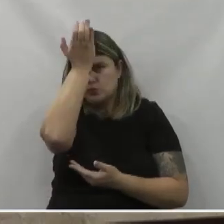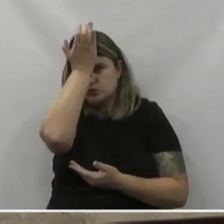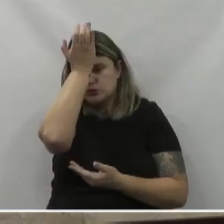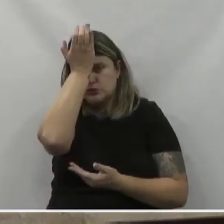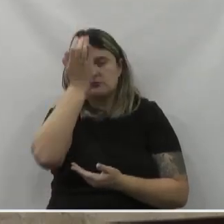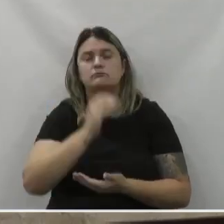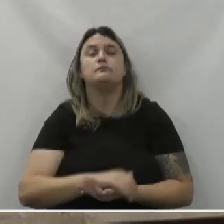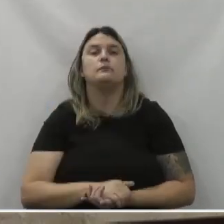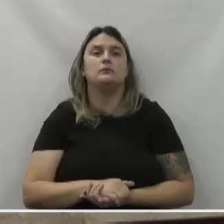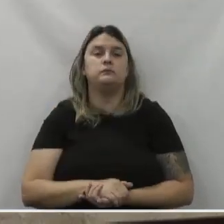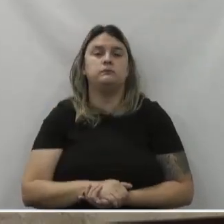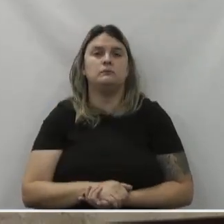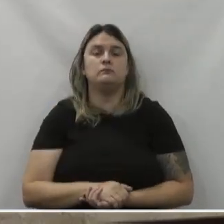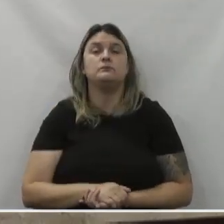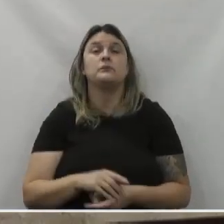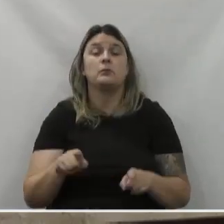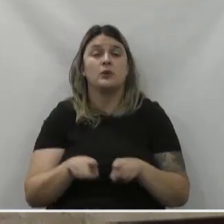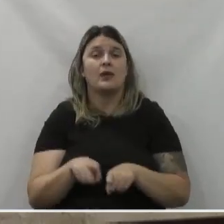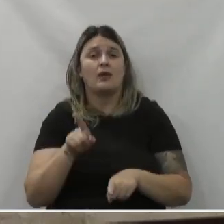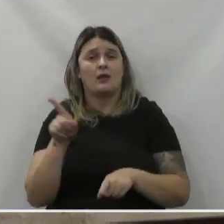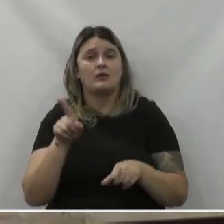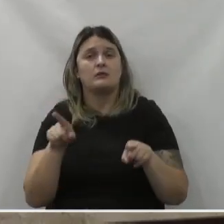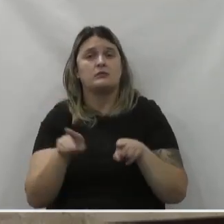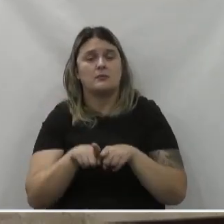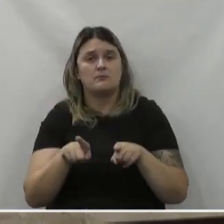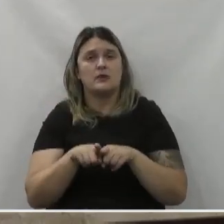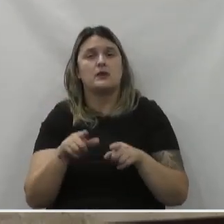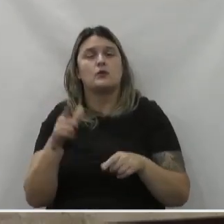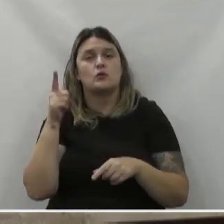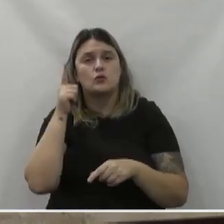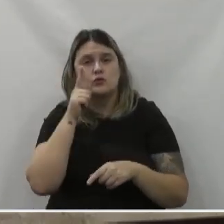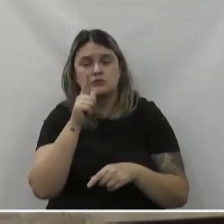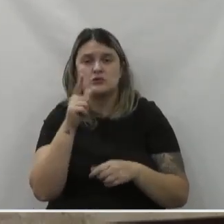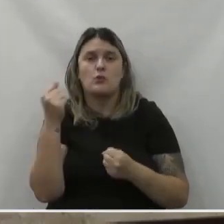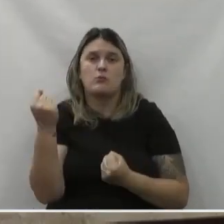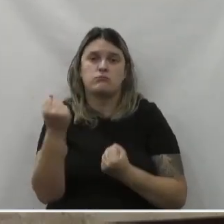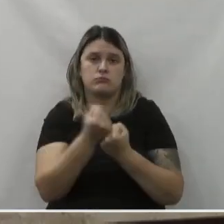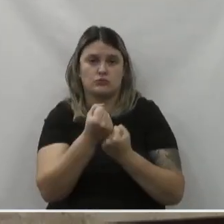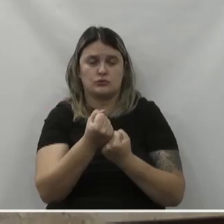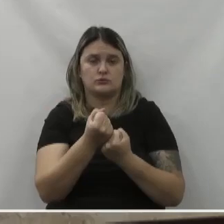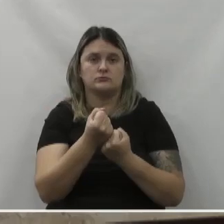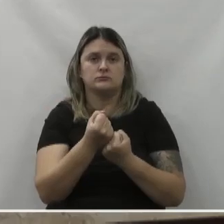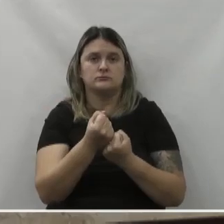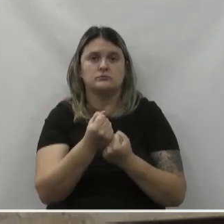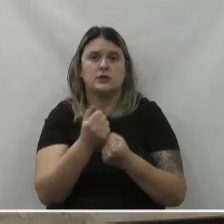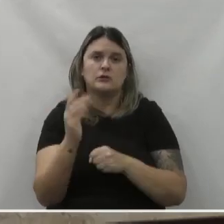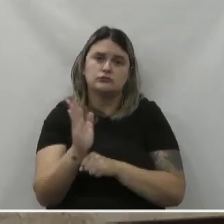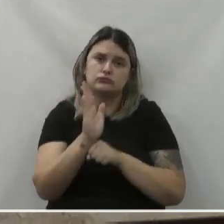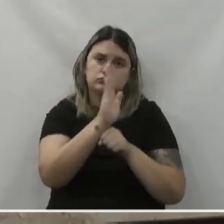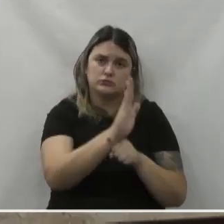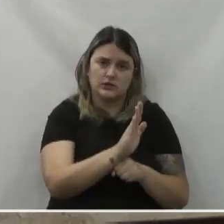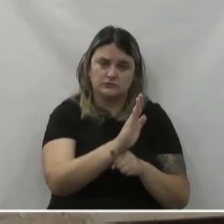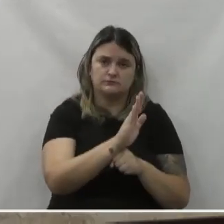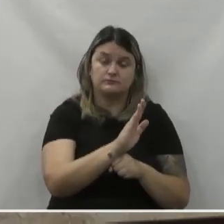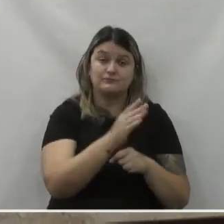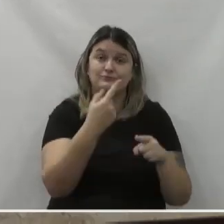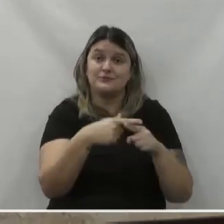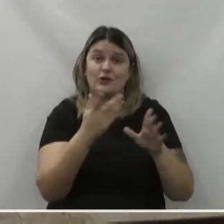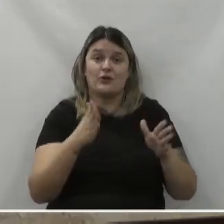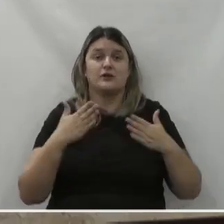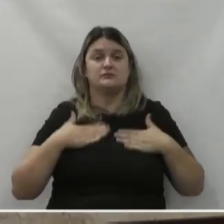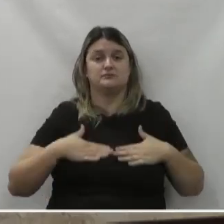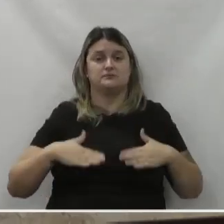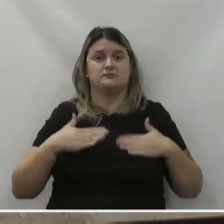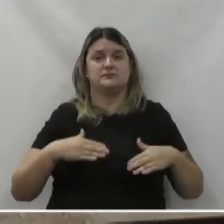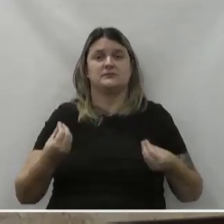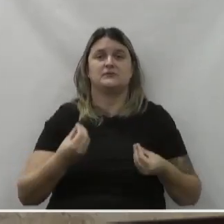do governo, por também ter intercedido no governo do estado para hoje. Nós